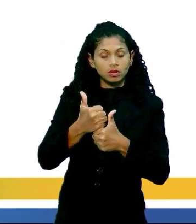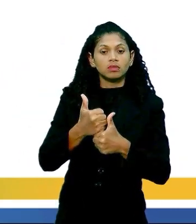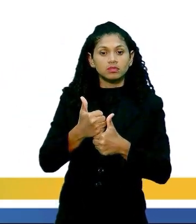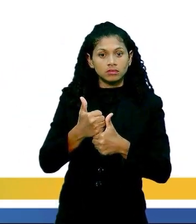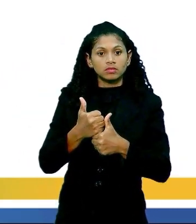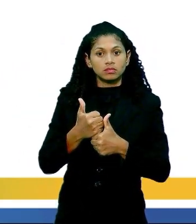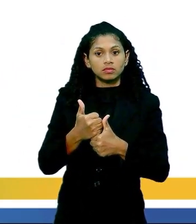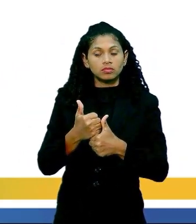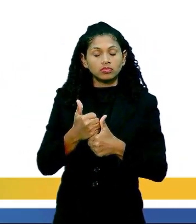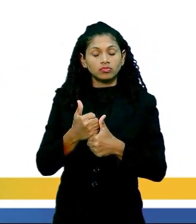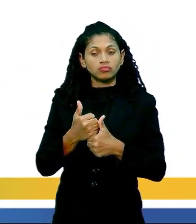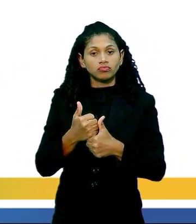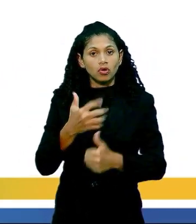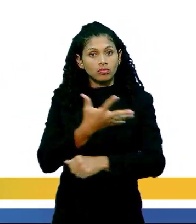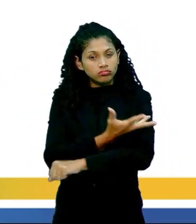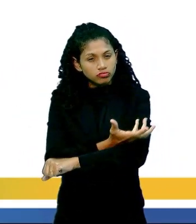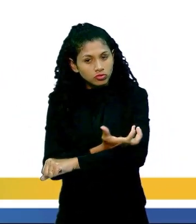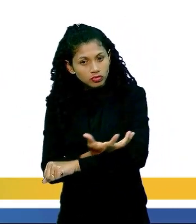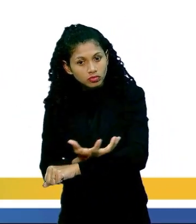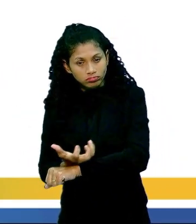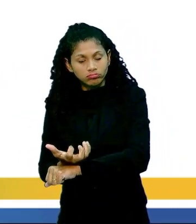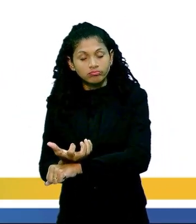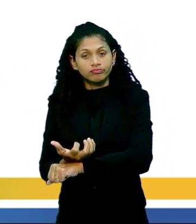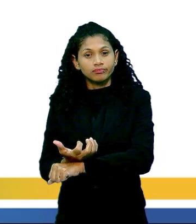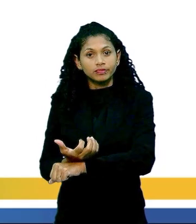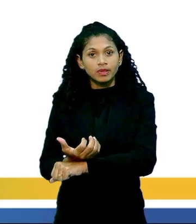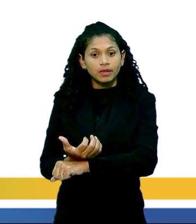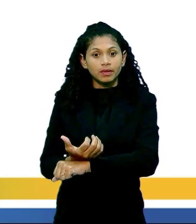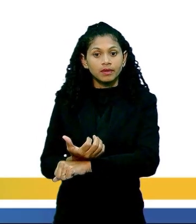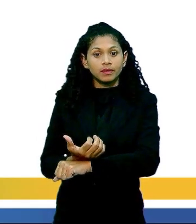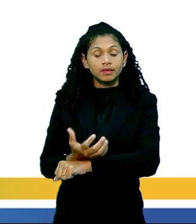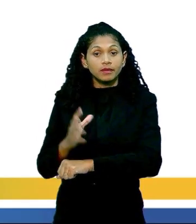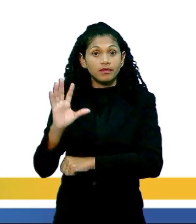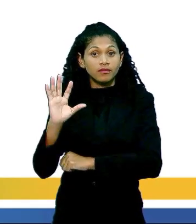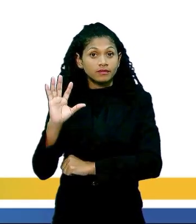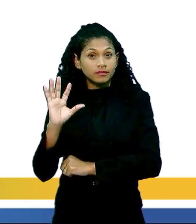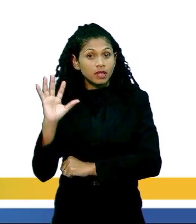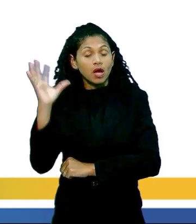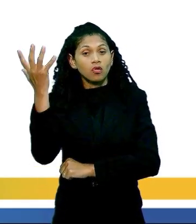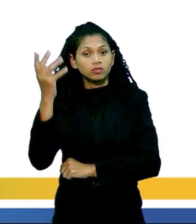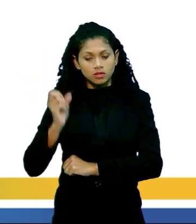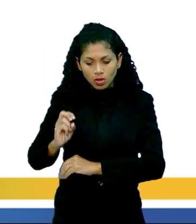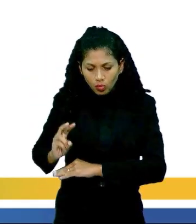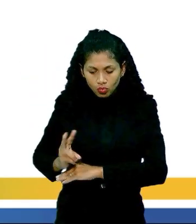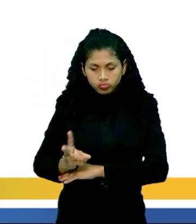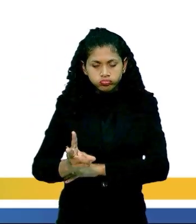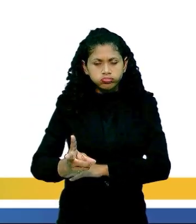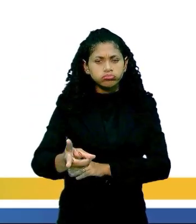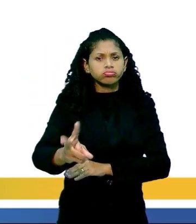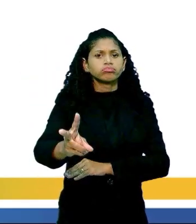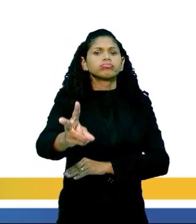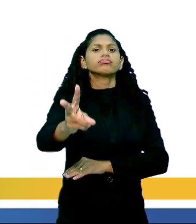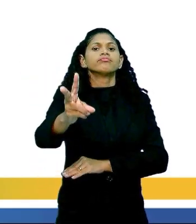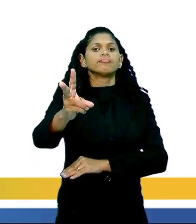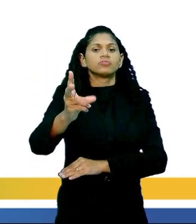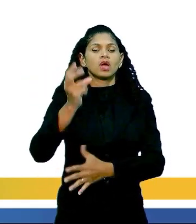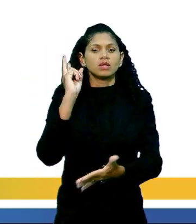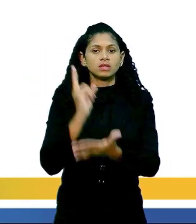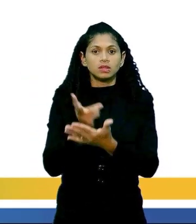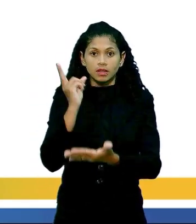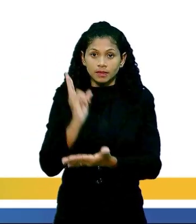de forma direcional e contínua. Ela não vai parar. Enquanto estiverem seres